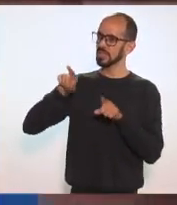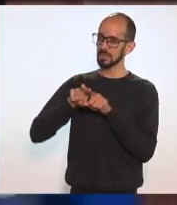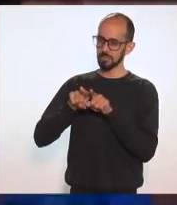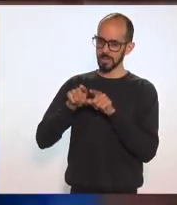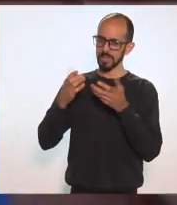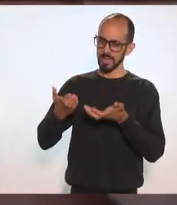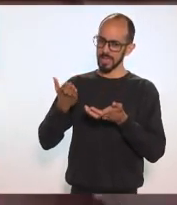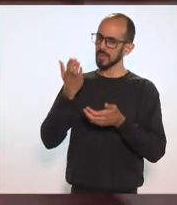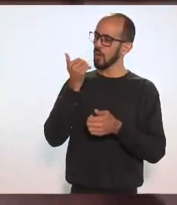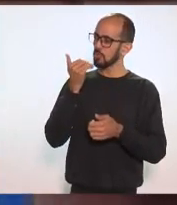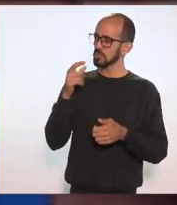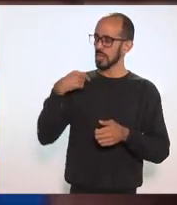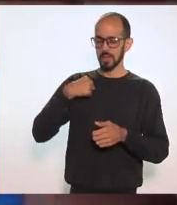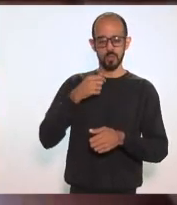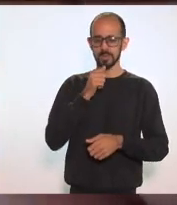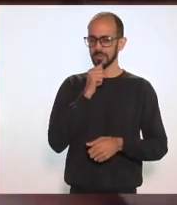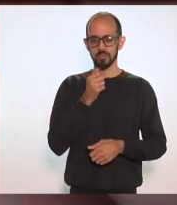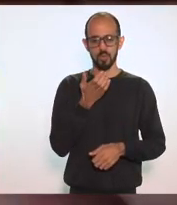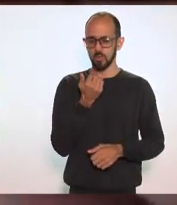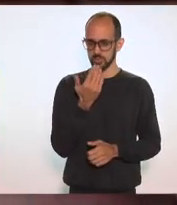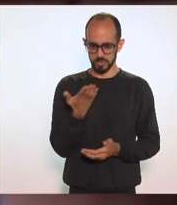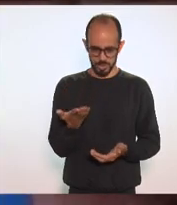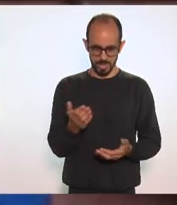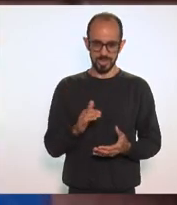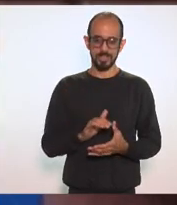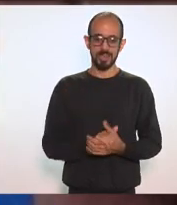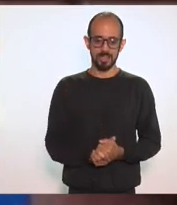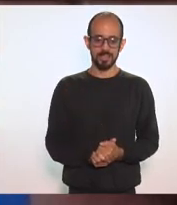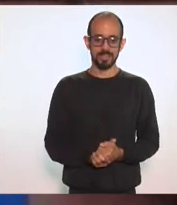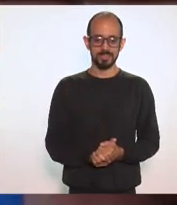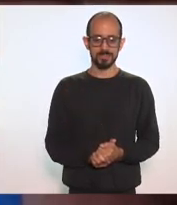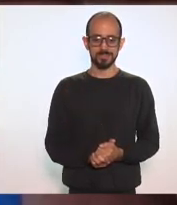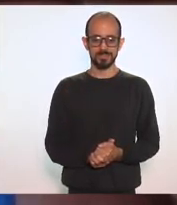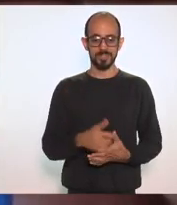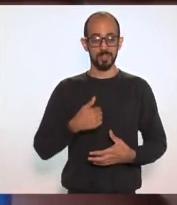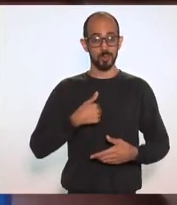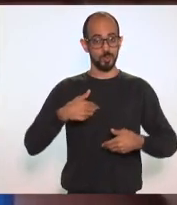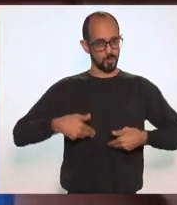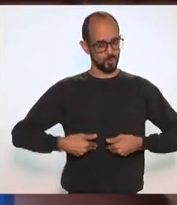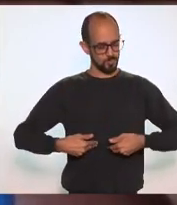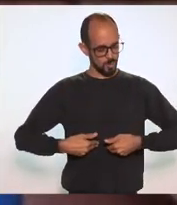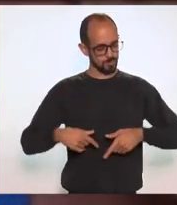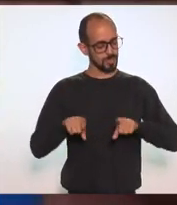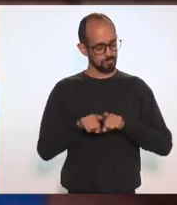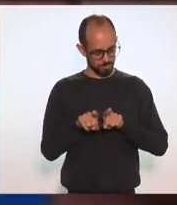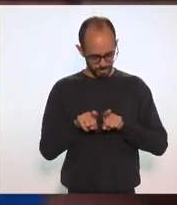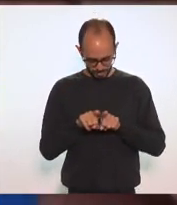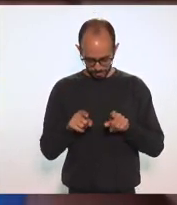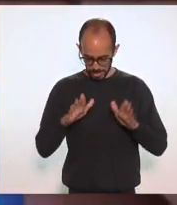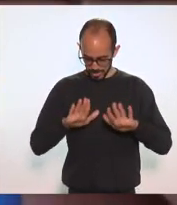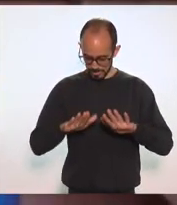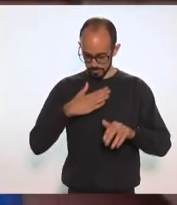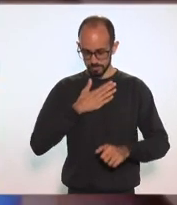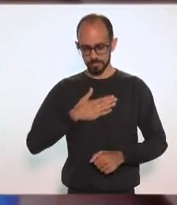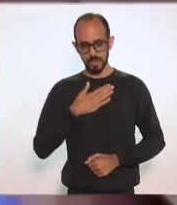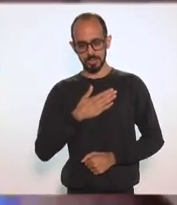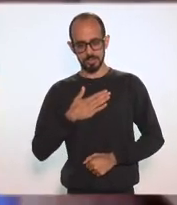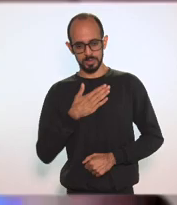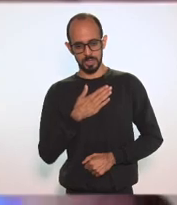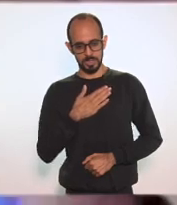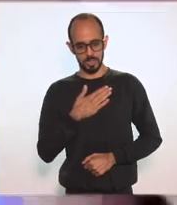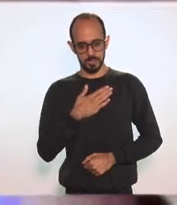almoçar, né? Eu não almocei. Isso aí. Estou aqui morrendo de fome também, mas com muito prazer. Com a palavra, de